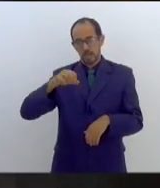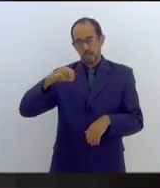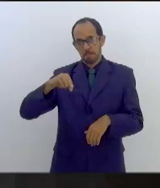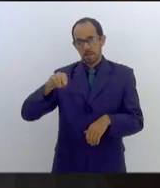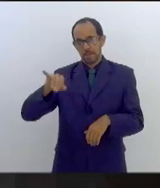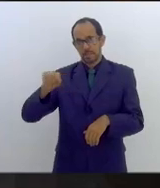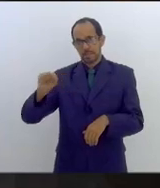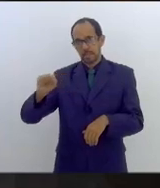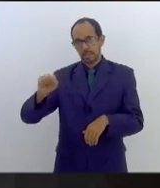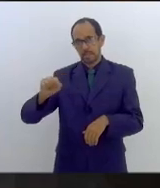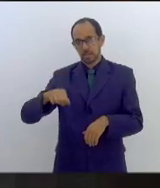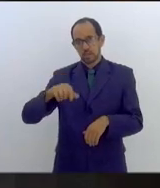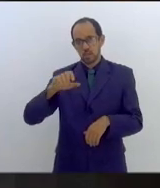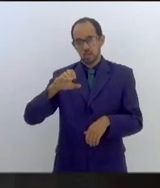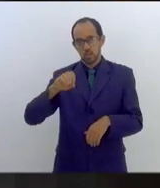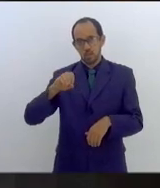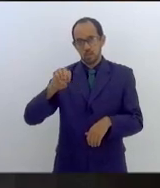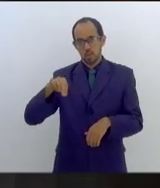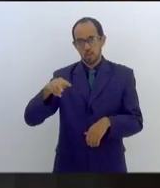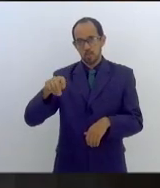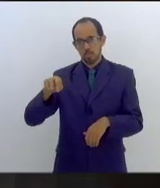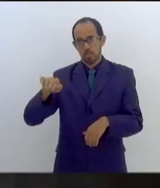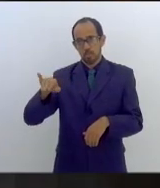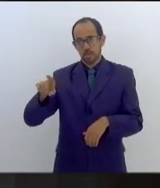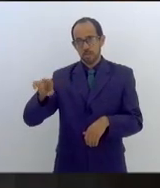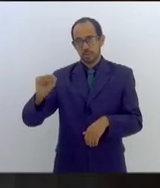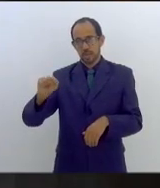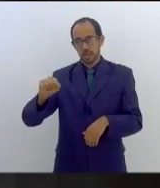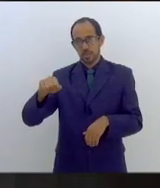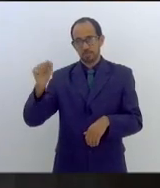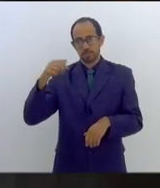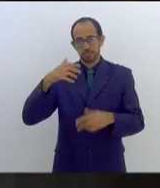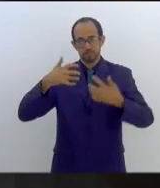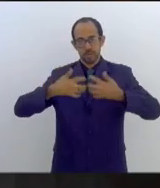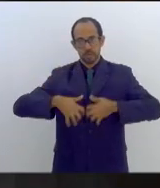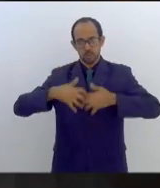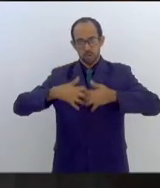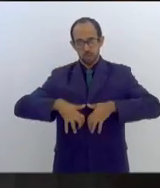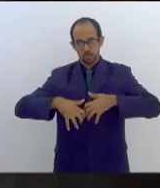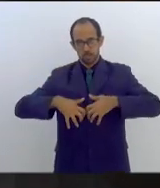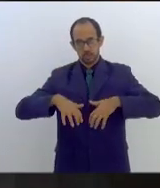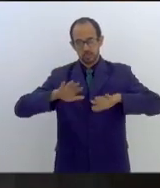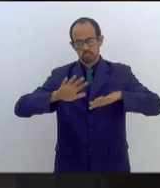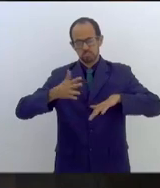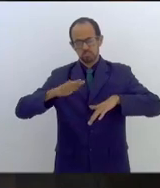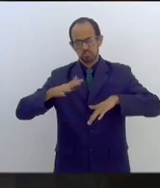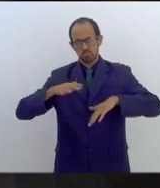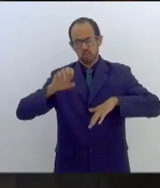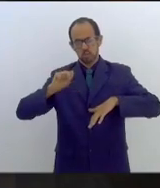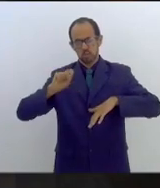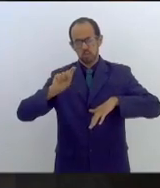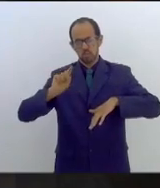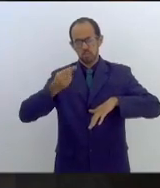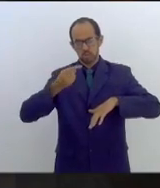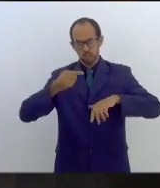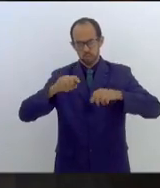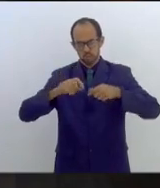natural de Maria Cumprida em Petrópolis, de cerca de 8 mil hectares.